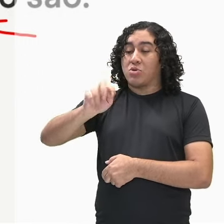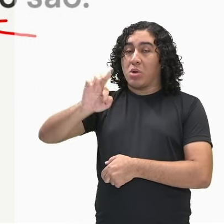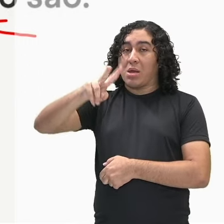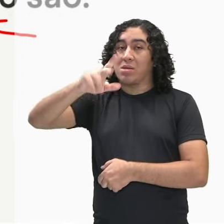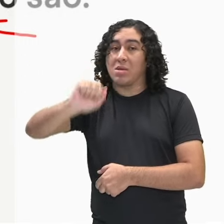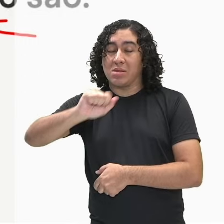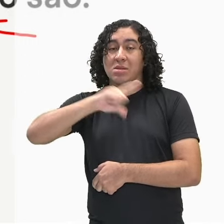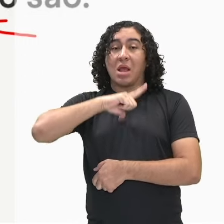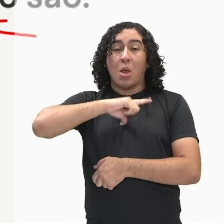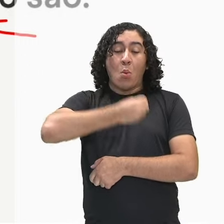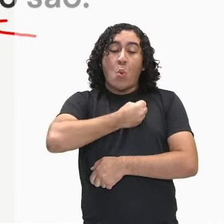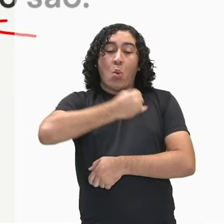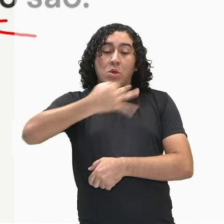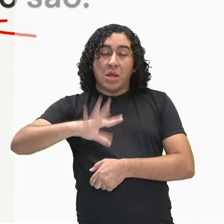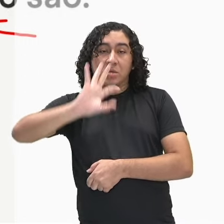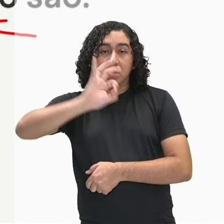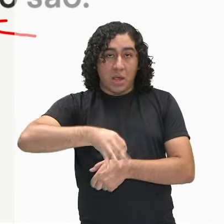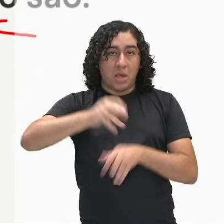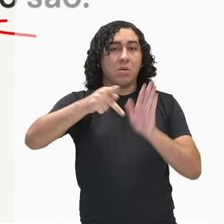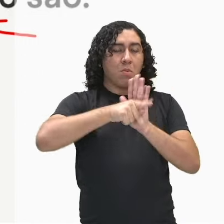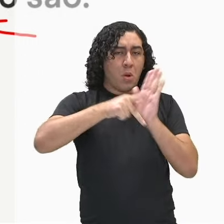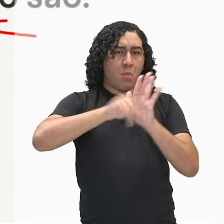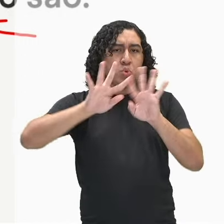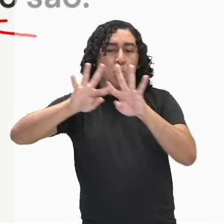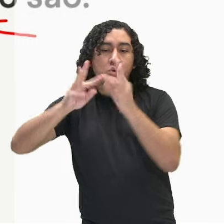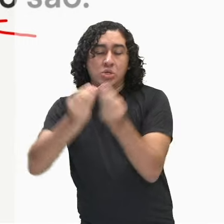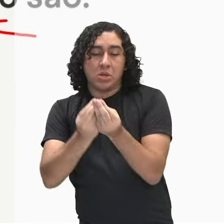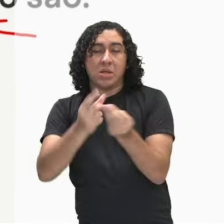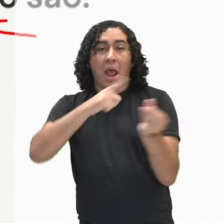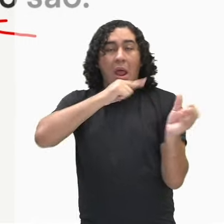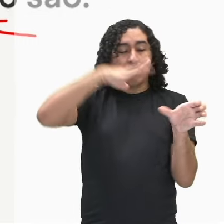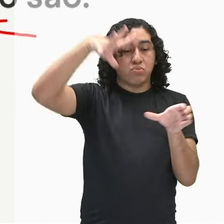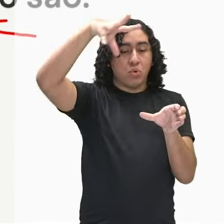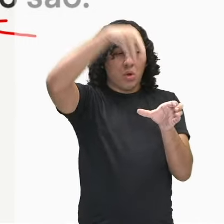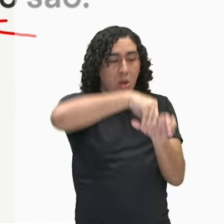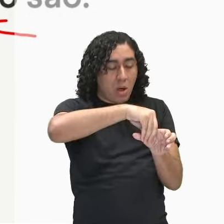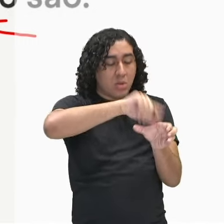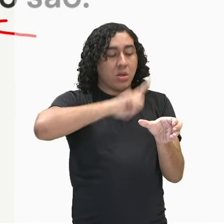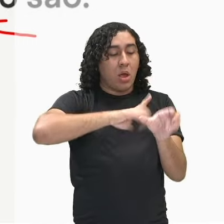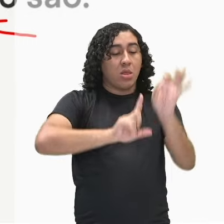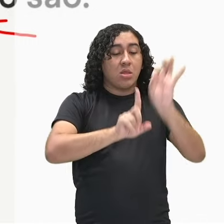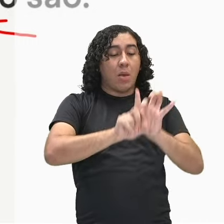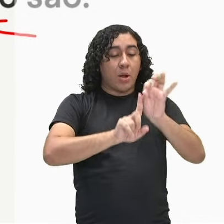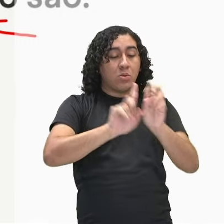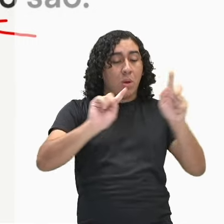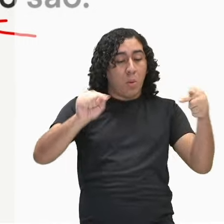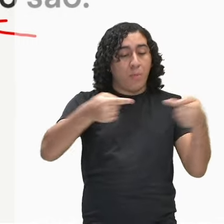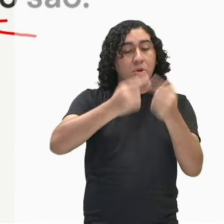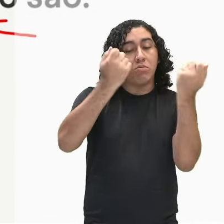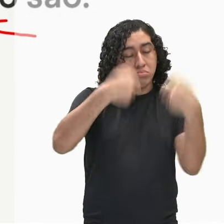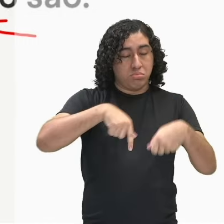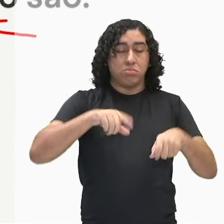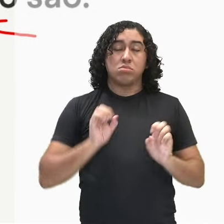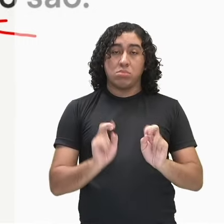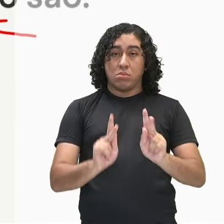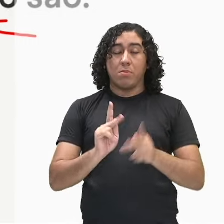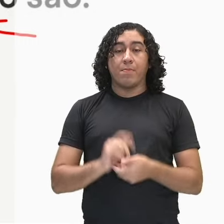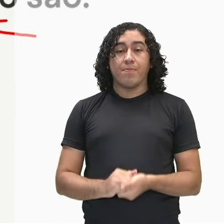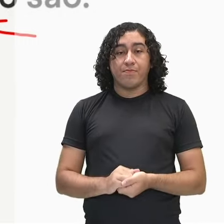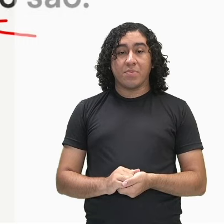uma determinada quantidade de soluto exatamente na temperatura necessária.